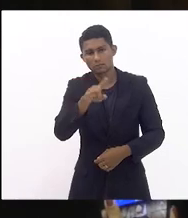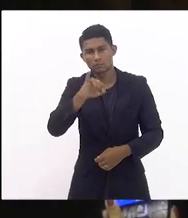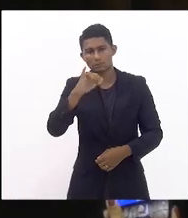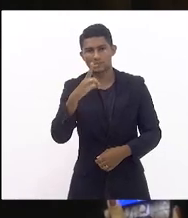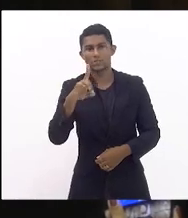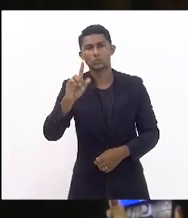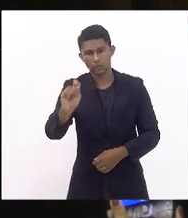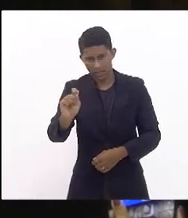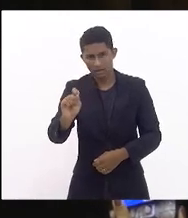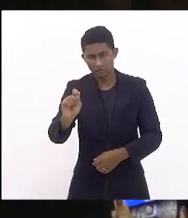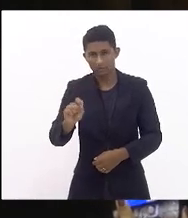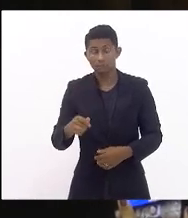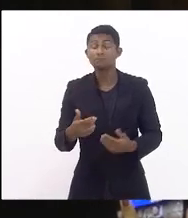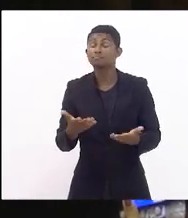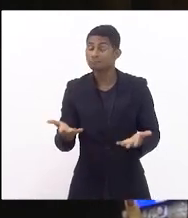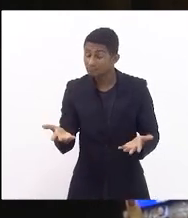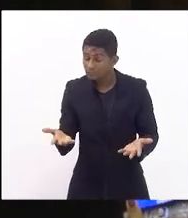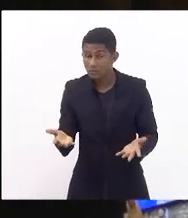pasmem vocês,